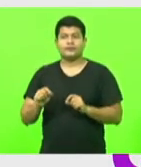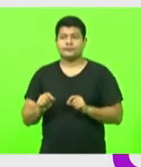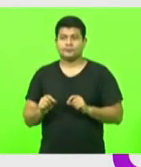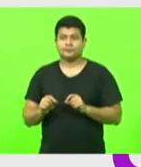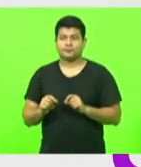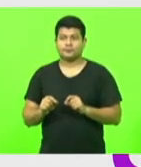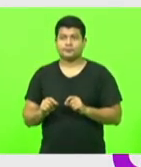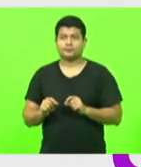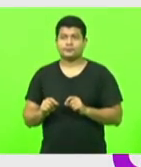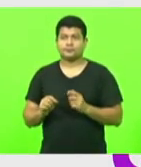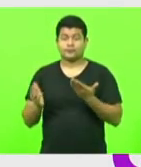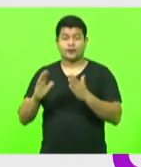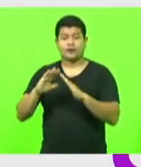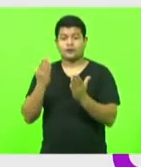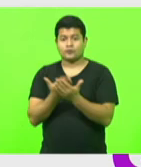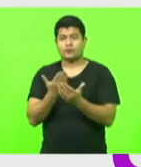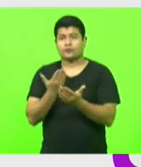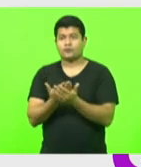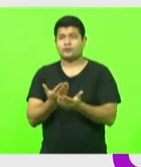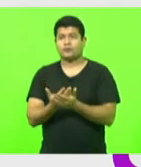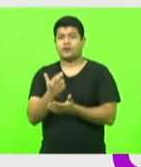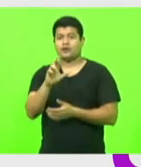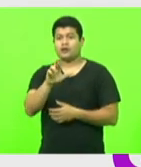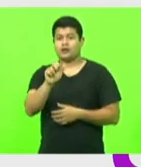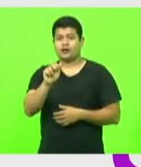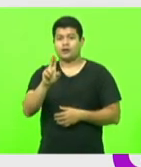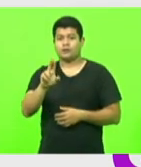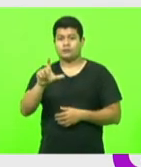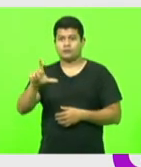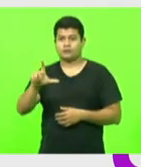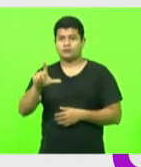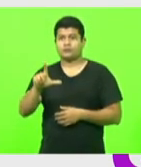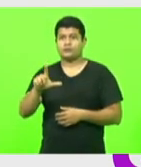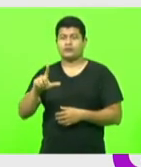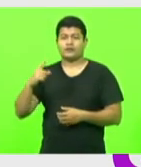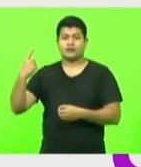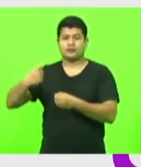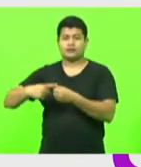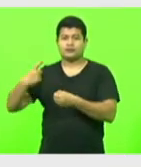É Escola Estadual Básica Raul Pompeia, de Campo Herê.